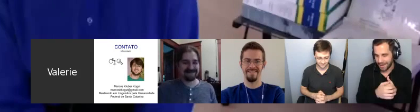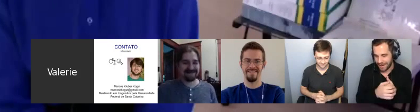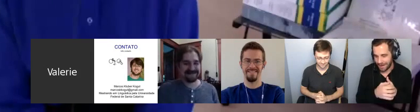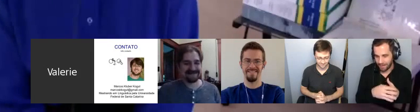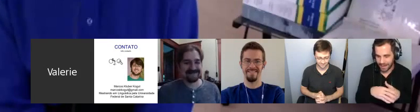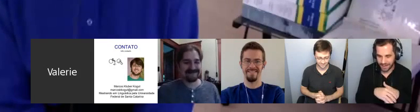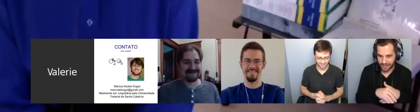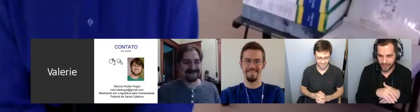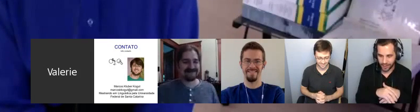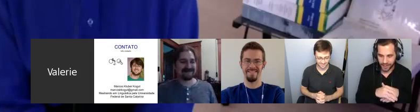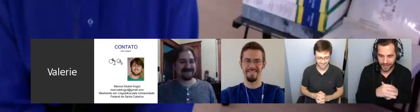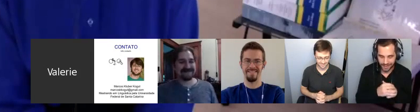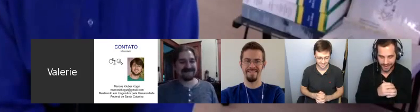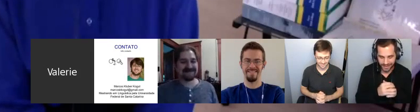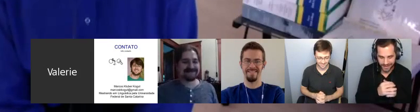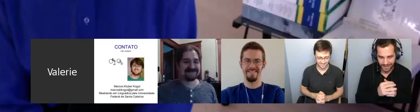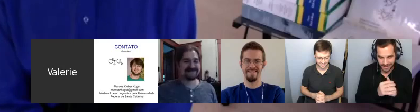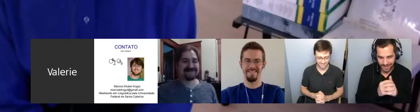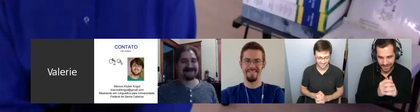finished. Master's degree.